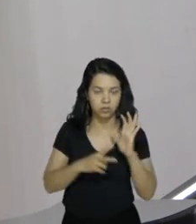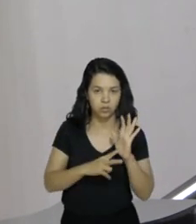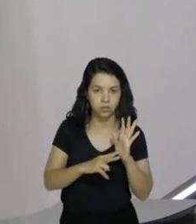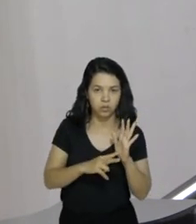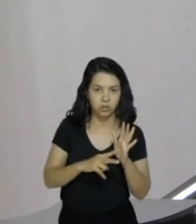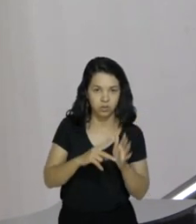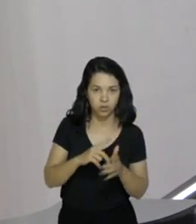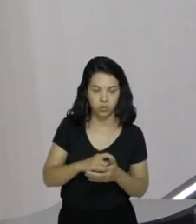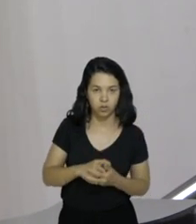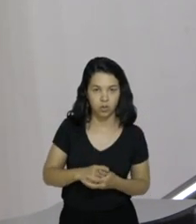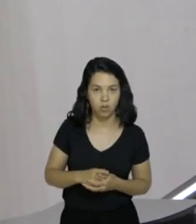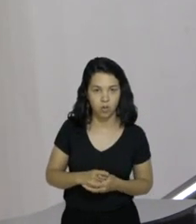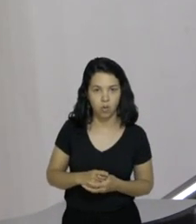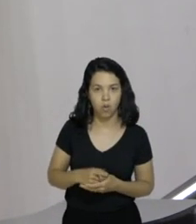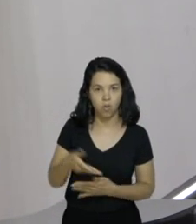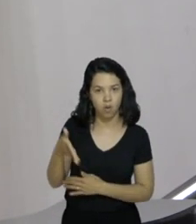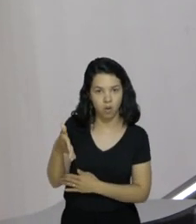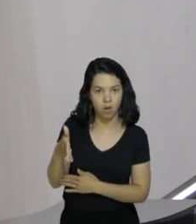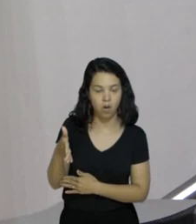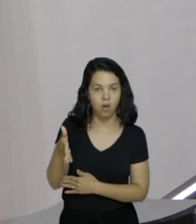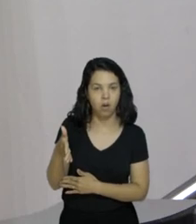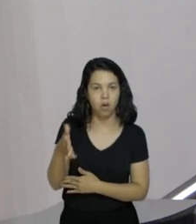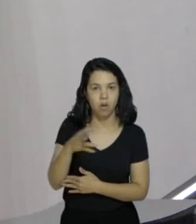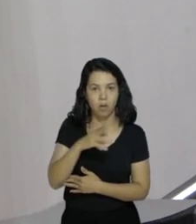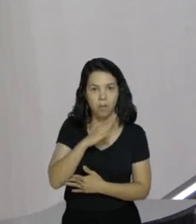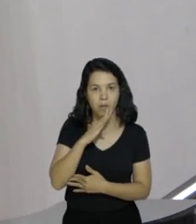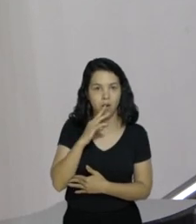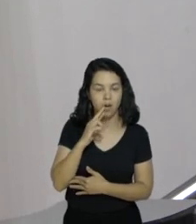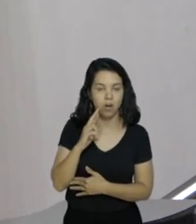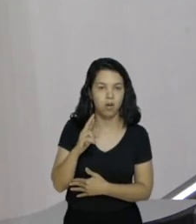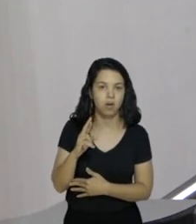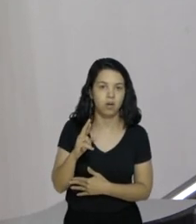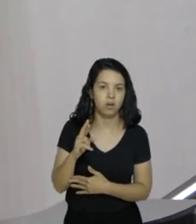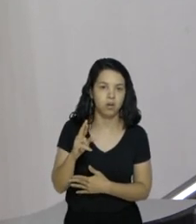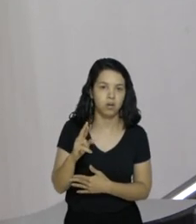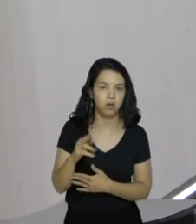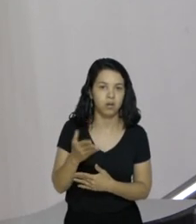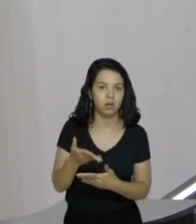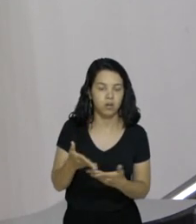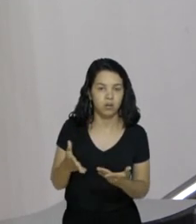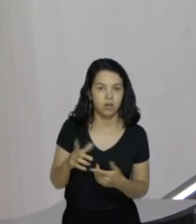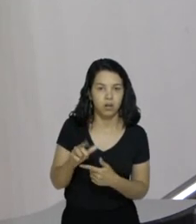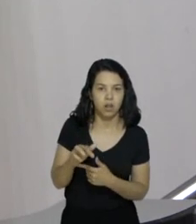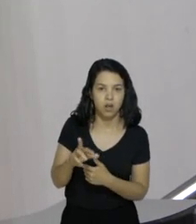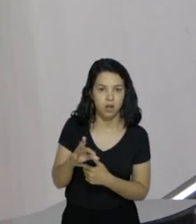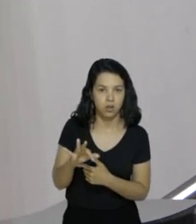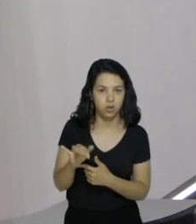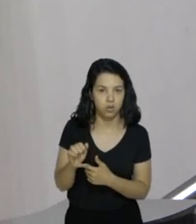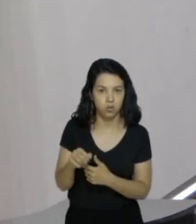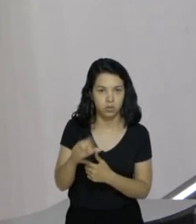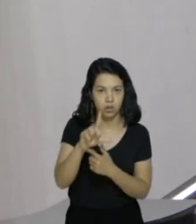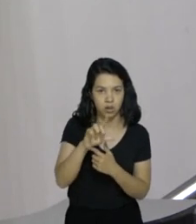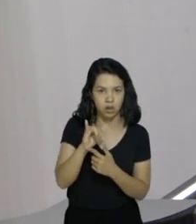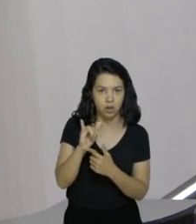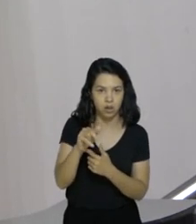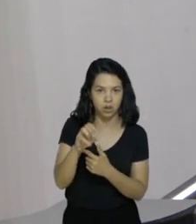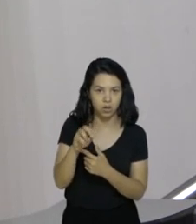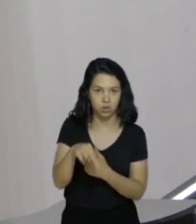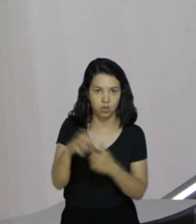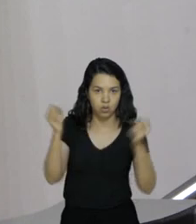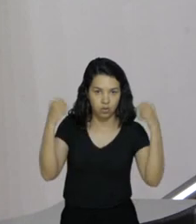Hotéis, Bares, Restaurantes e Similares de Chapecó Região, Lions Clube Universidade, Lions Clube